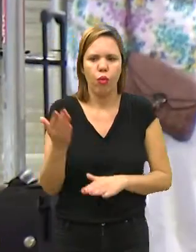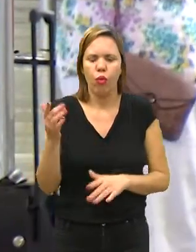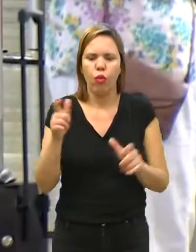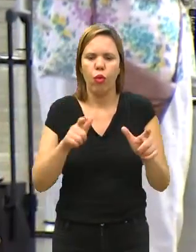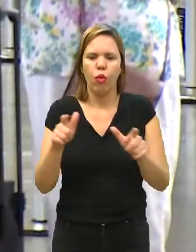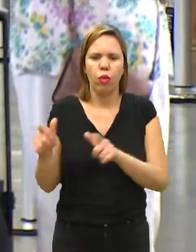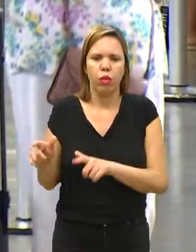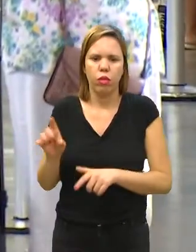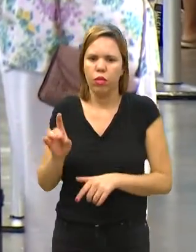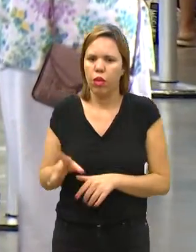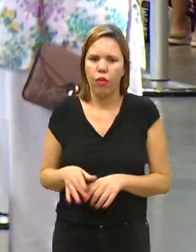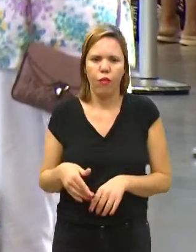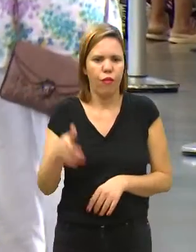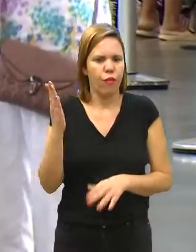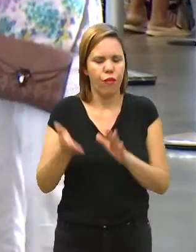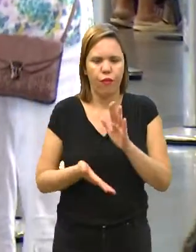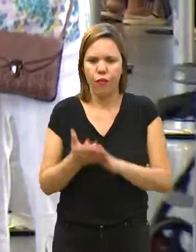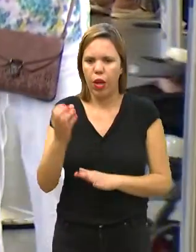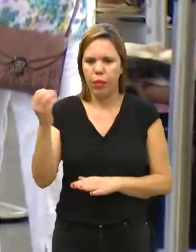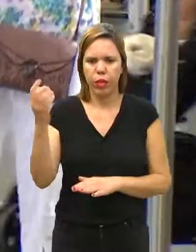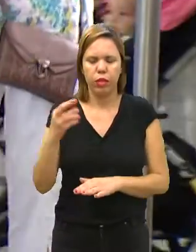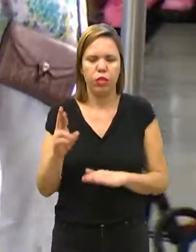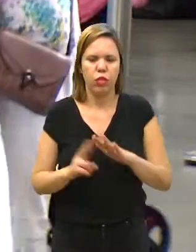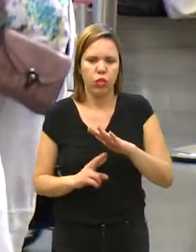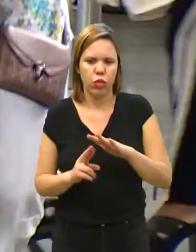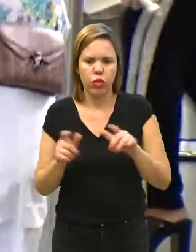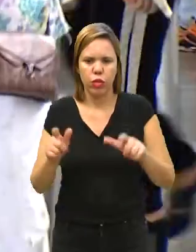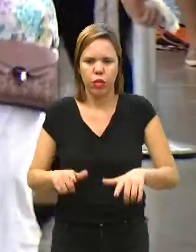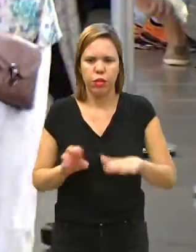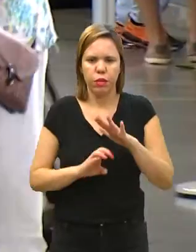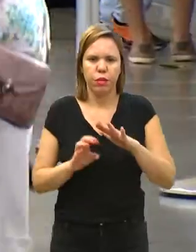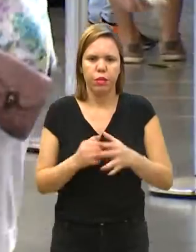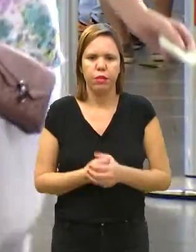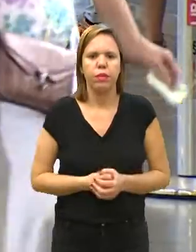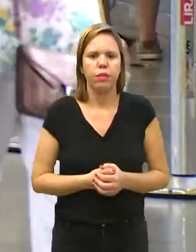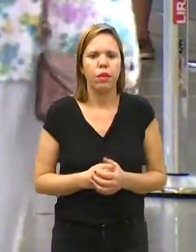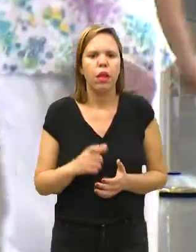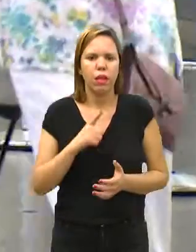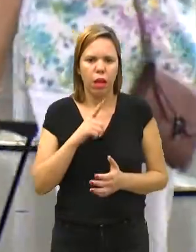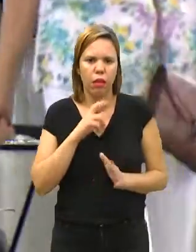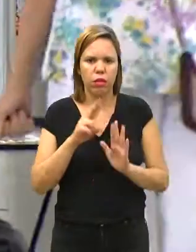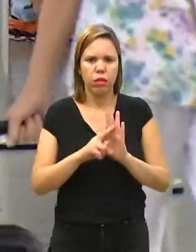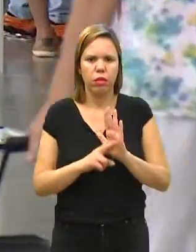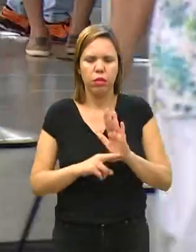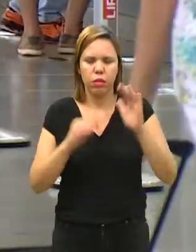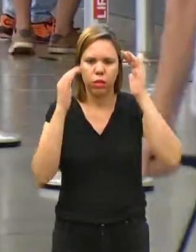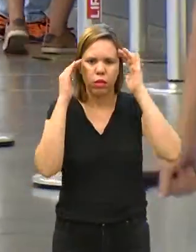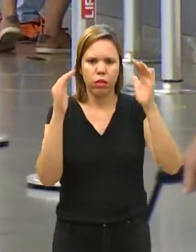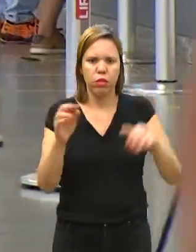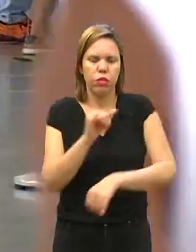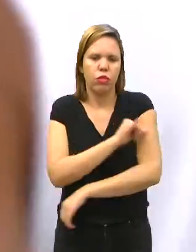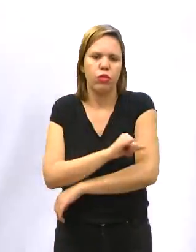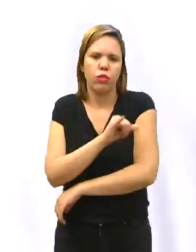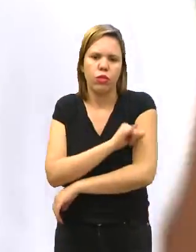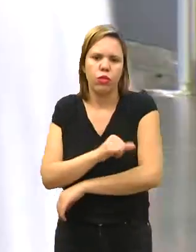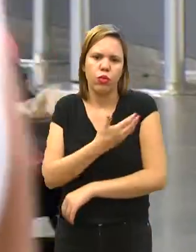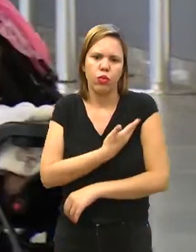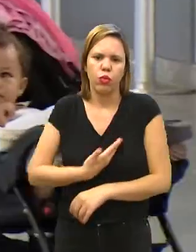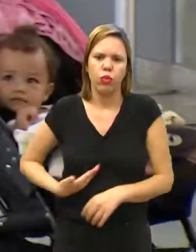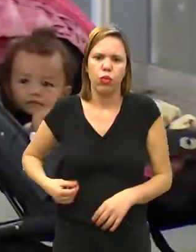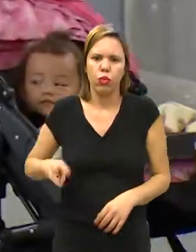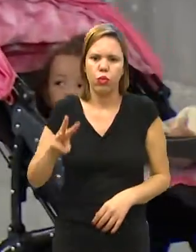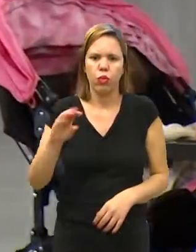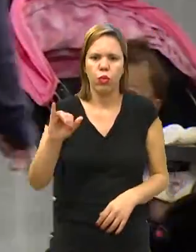partindo, não saem mais aqui de Campinas por essa empresa. Existe uma recomendação lá no Rio de Janeiro, o governador